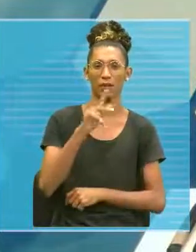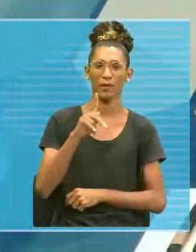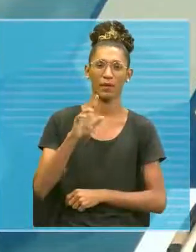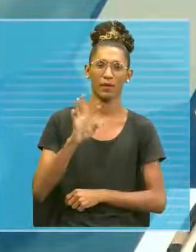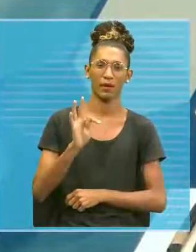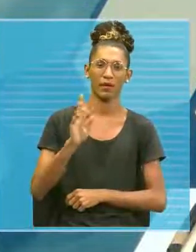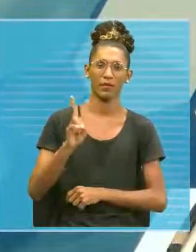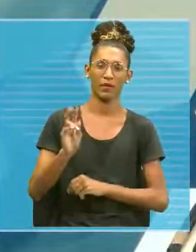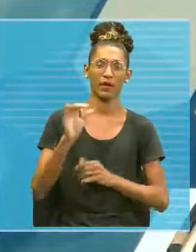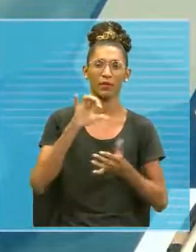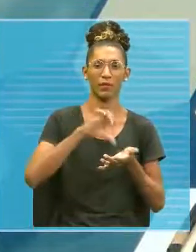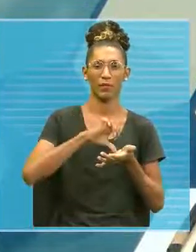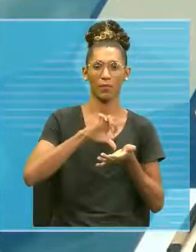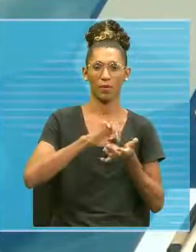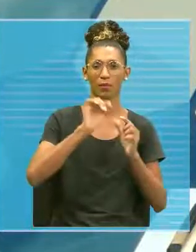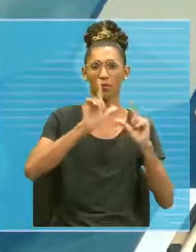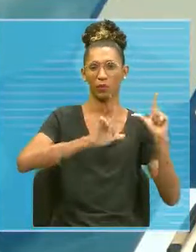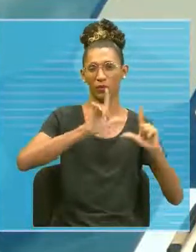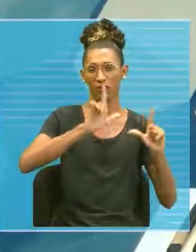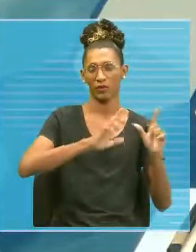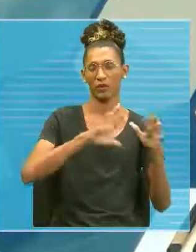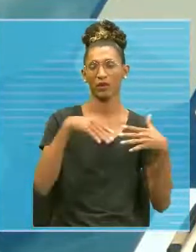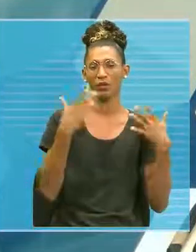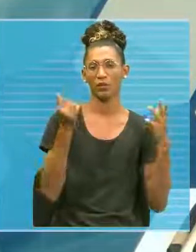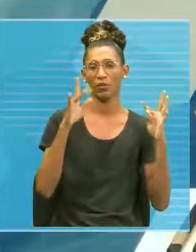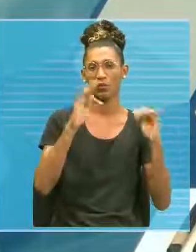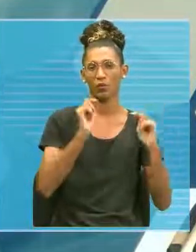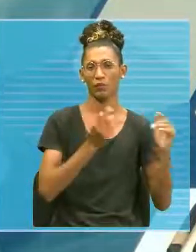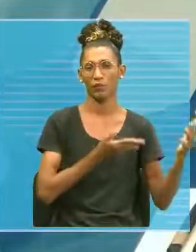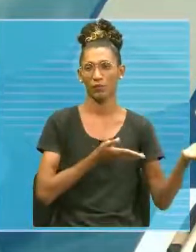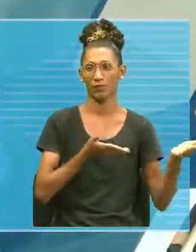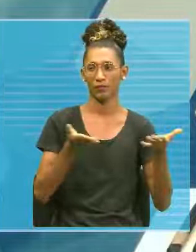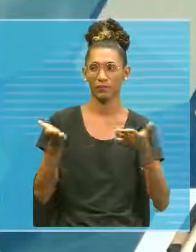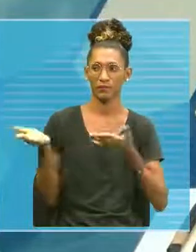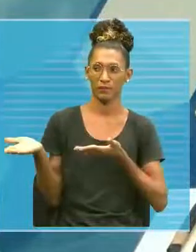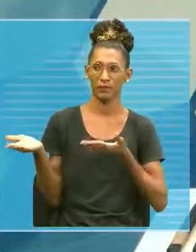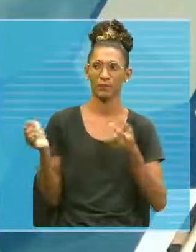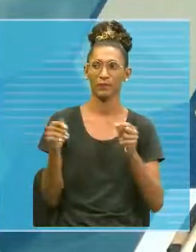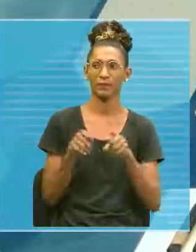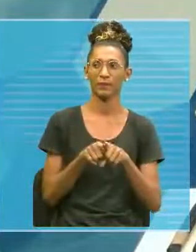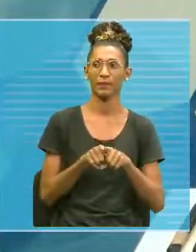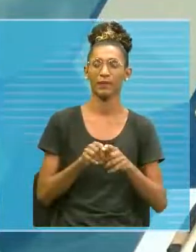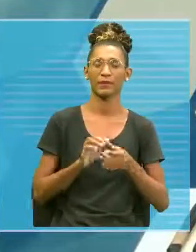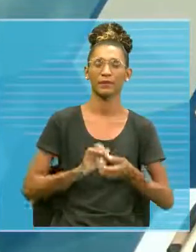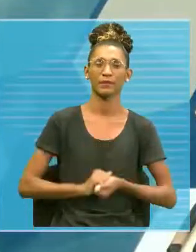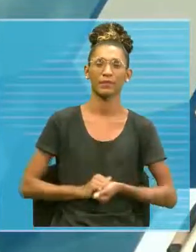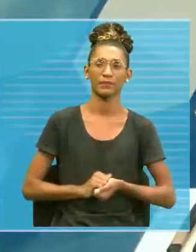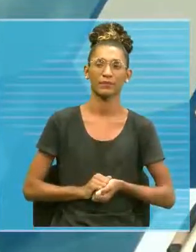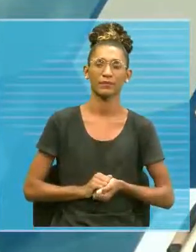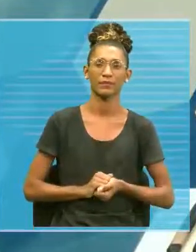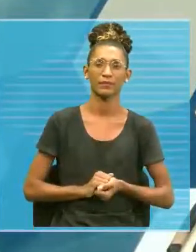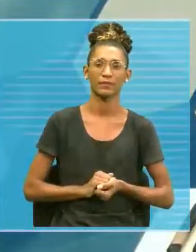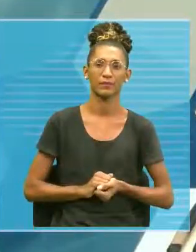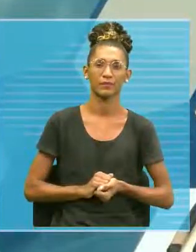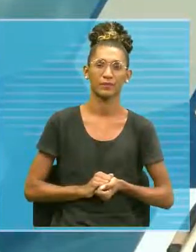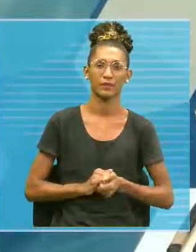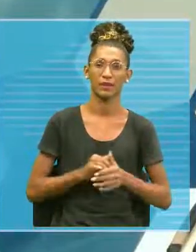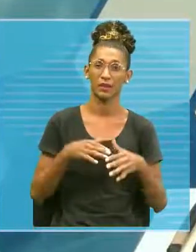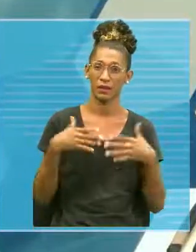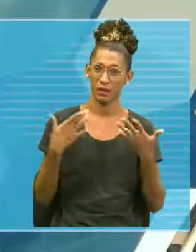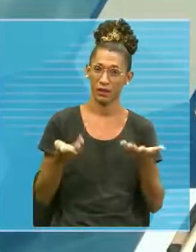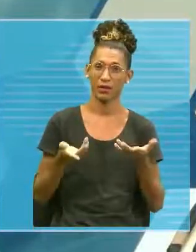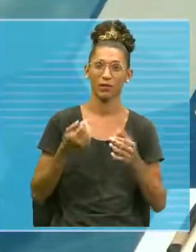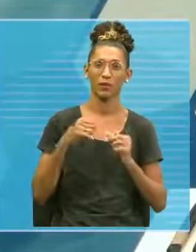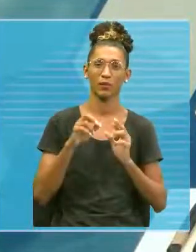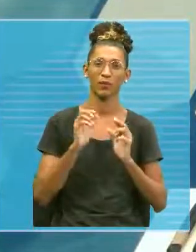por primeira vez a sejam bem-vindos e bem-vindos a eu